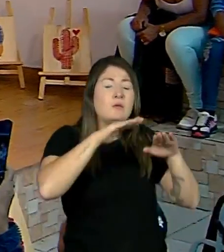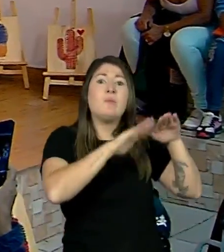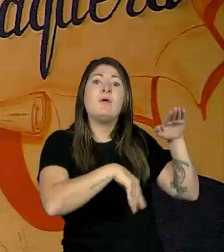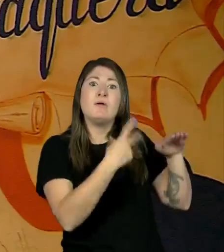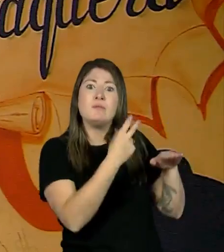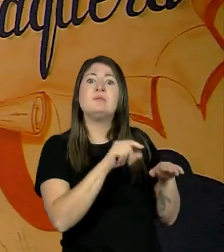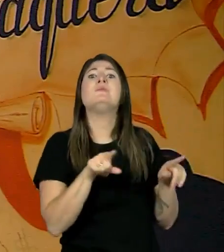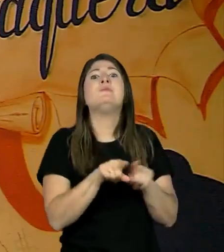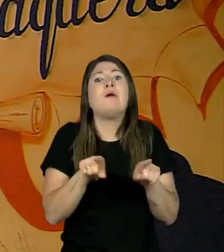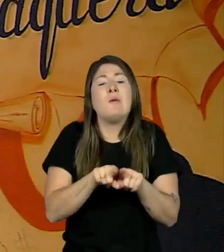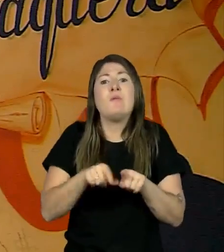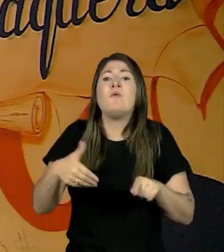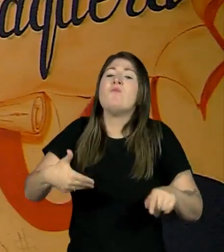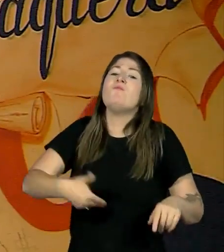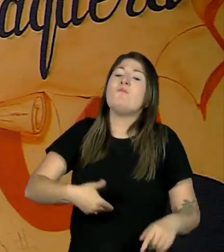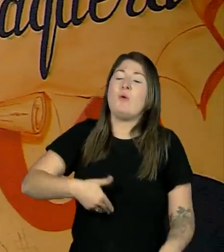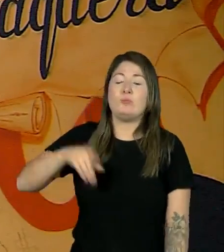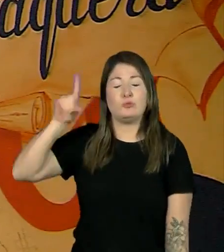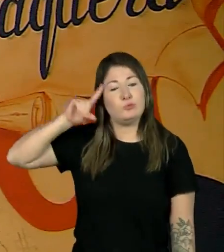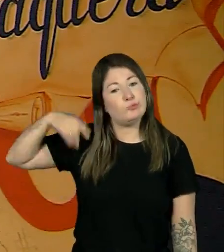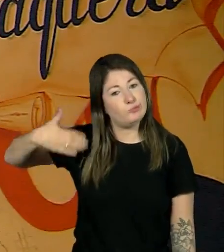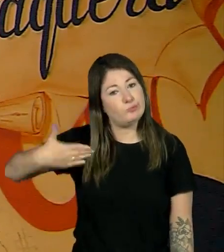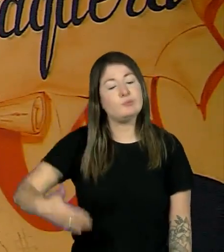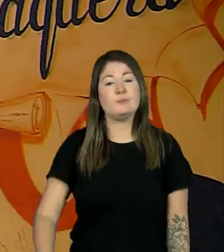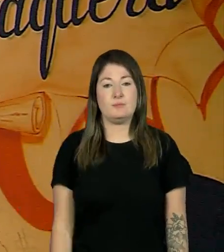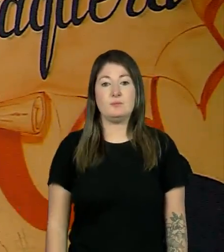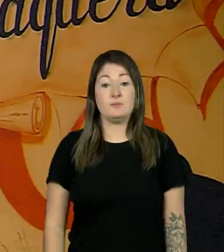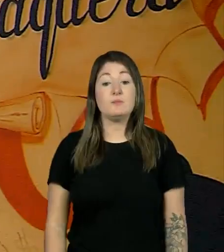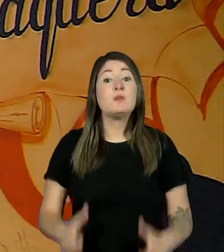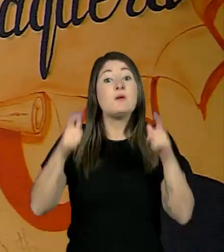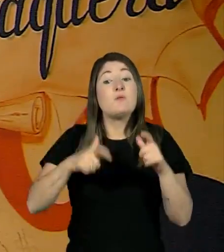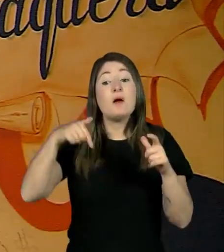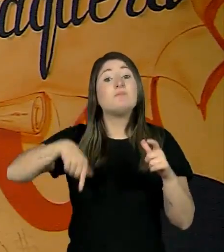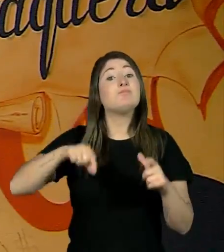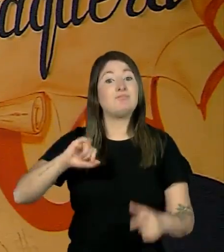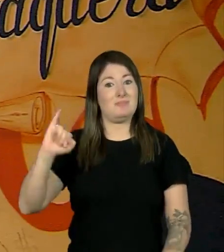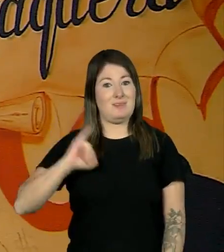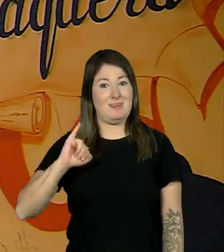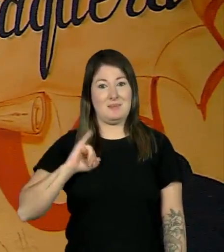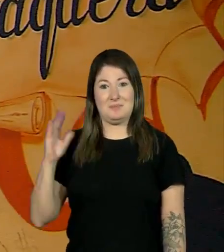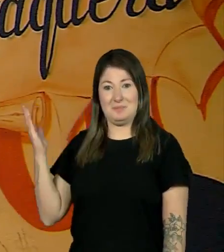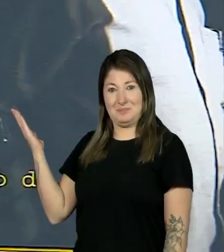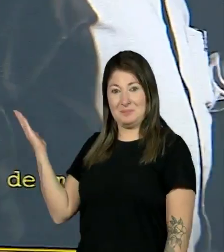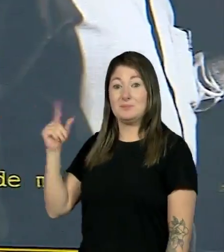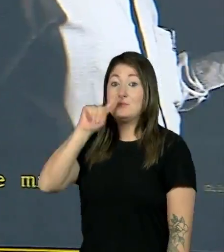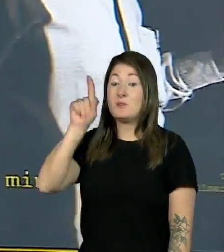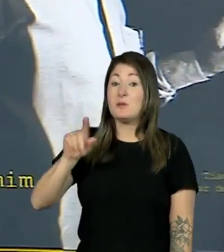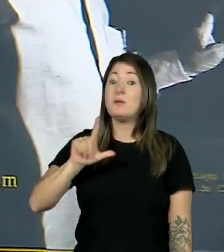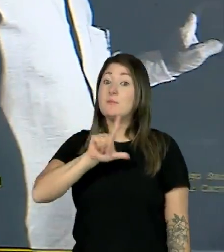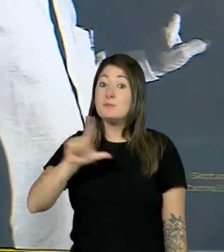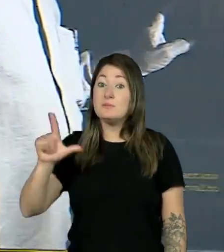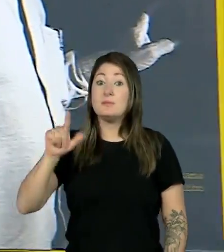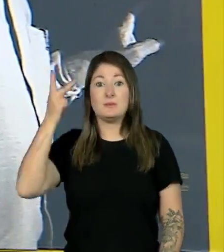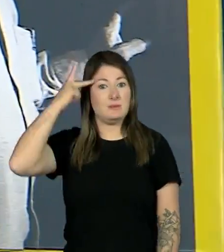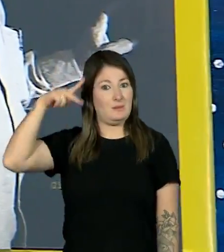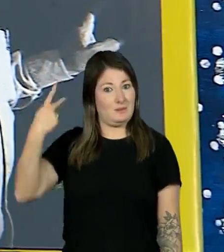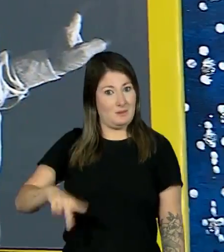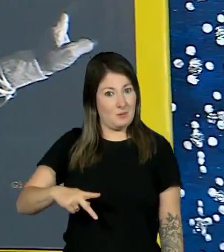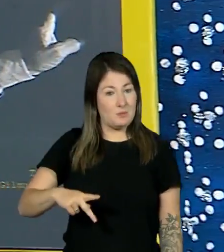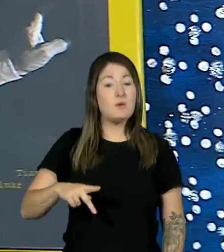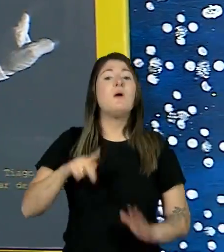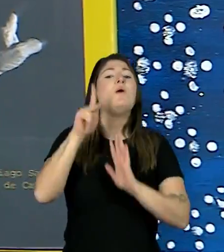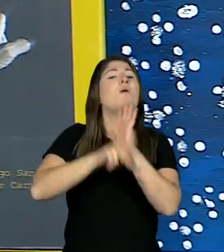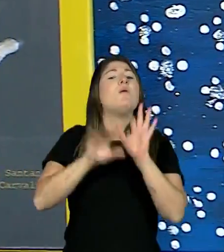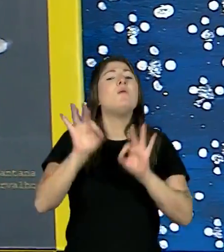dia. Estamos no Cieja Itaquera, na zona leste da cidade de São Paulo, onde o projeto autoral